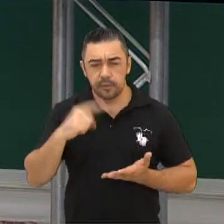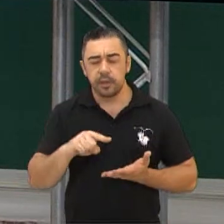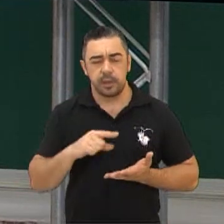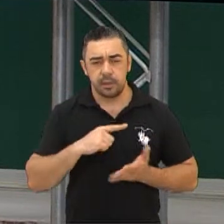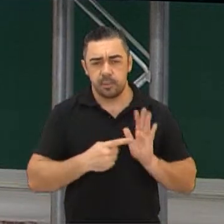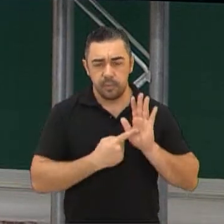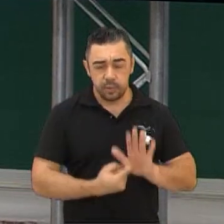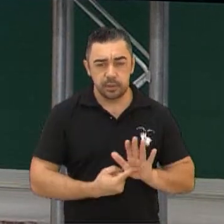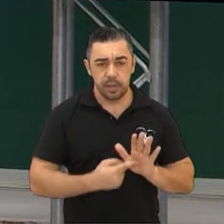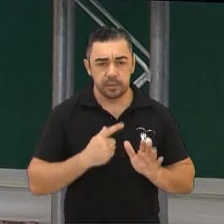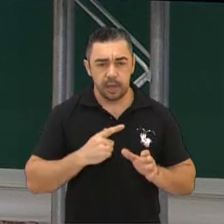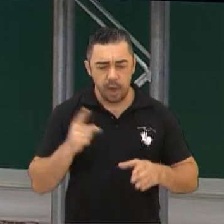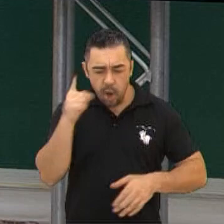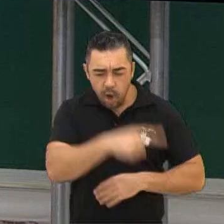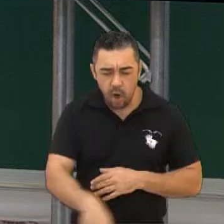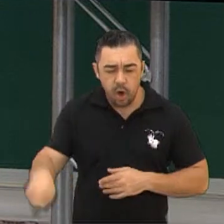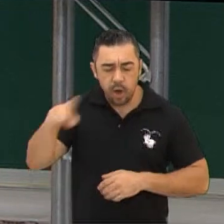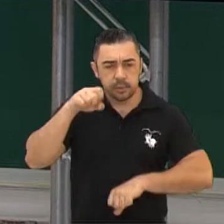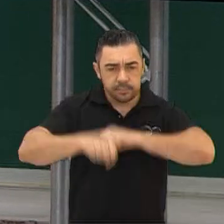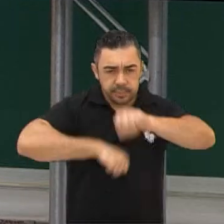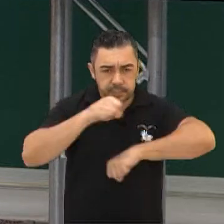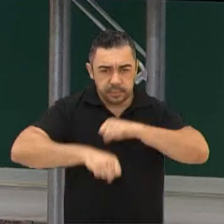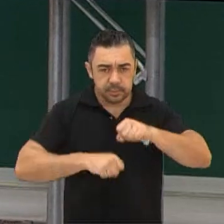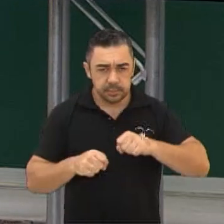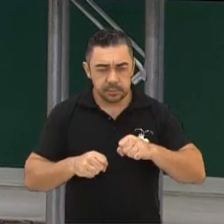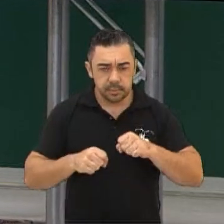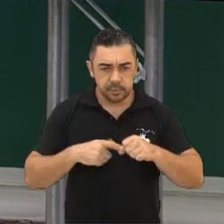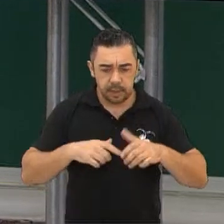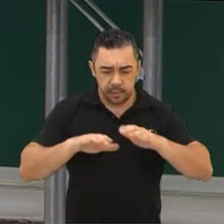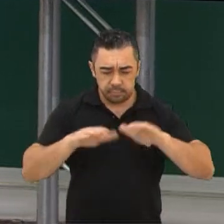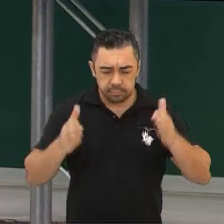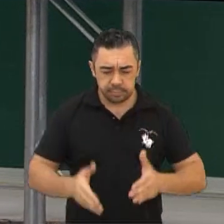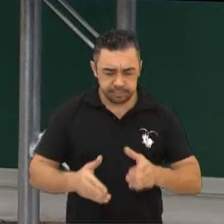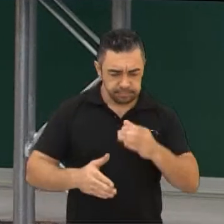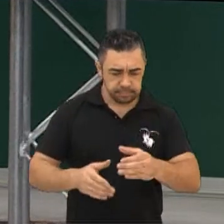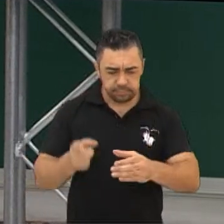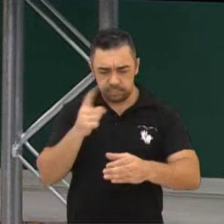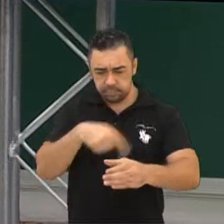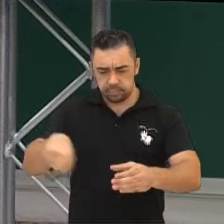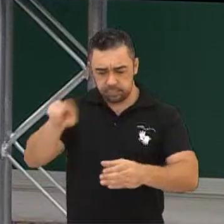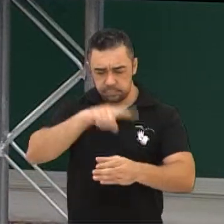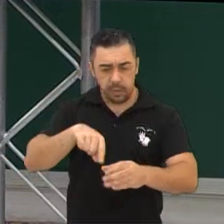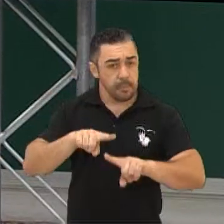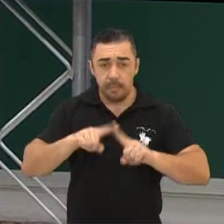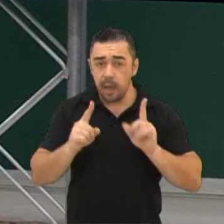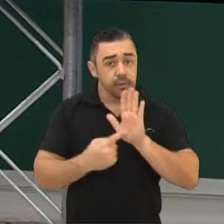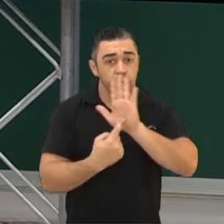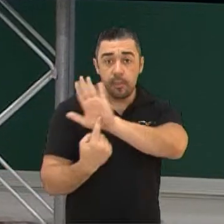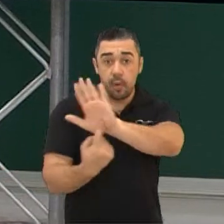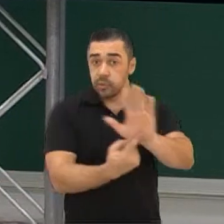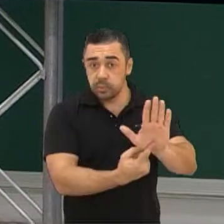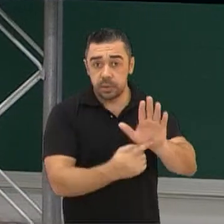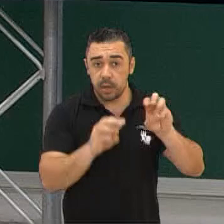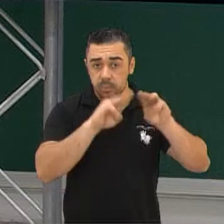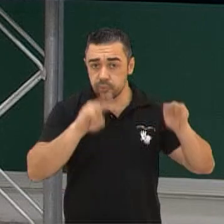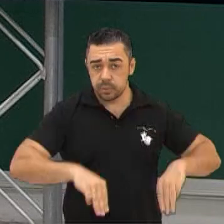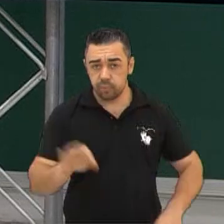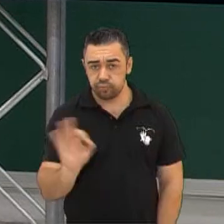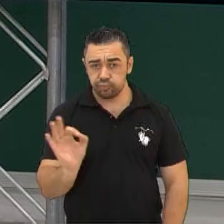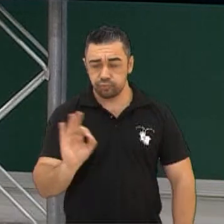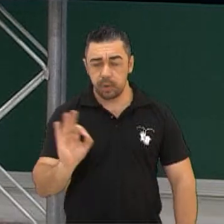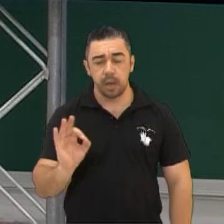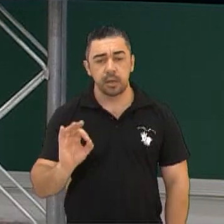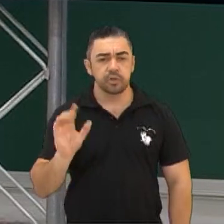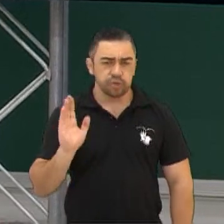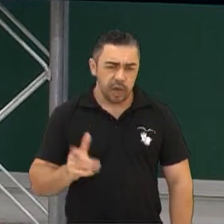do Enem aqui? Aquela obra, ela foi colocada em 16 como ready-made, só que ela não foi mostrada ao público, ficou com Duchamp. E ele já tinha essa